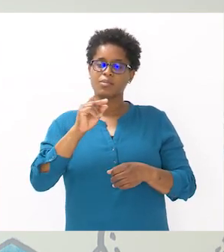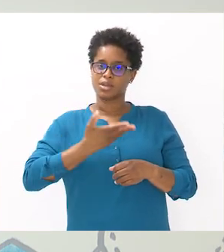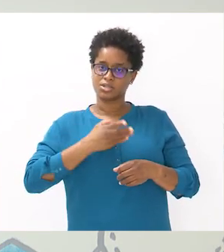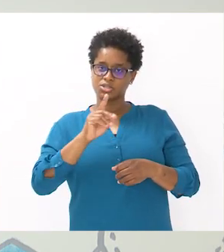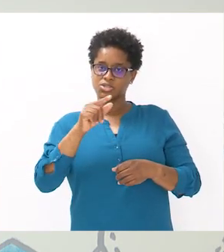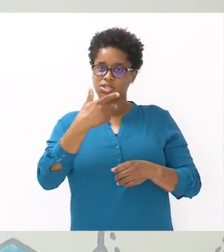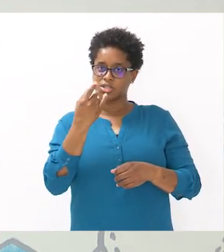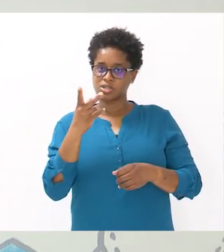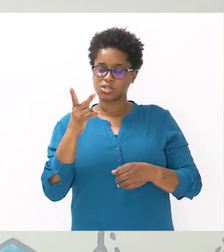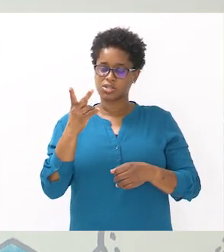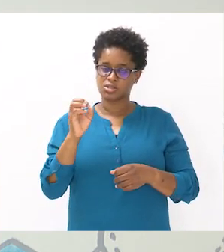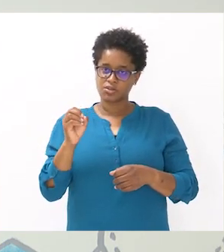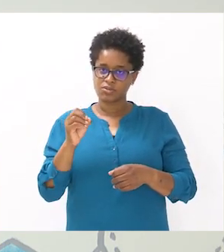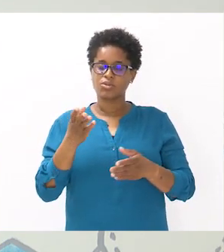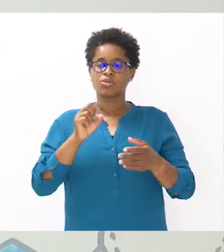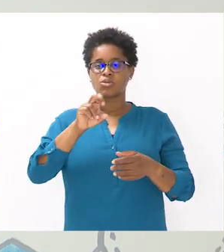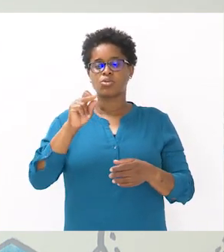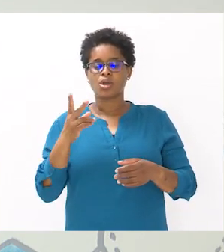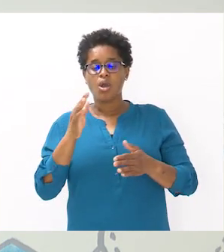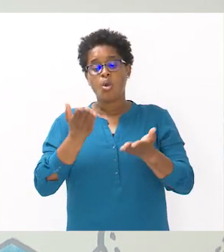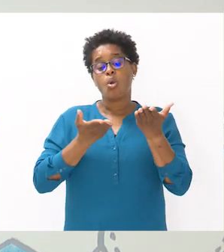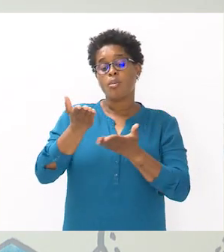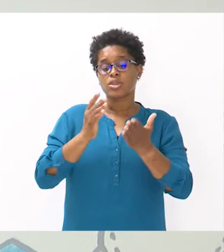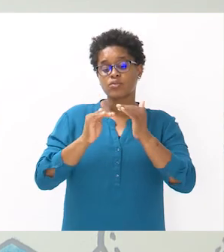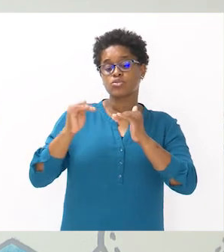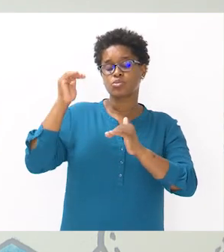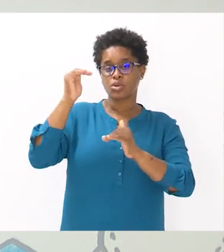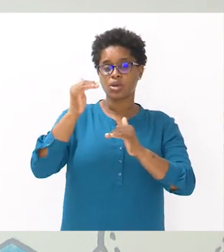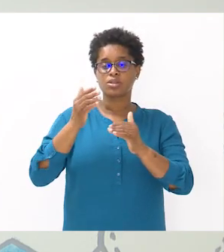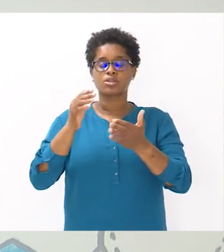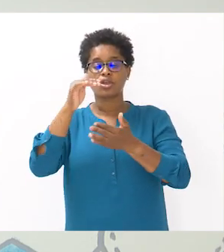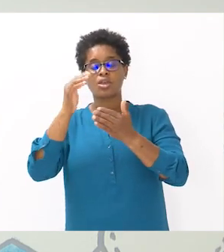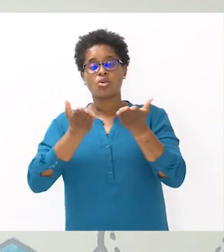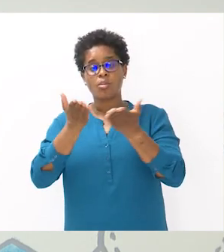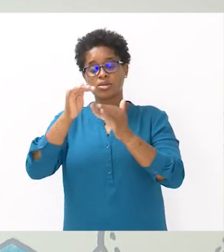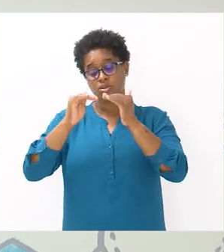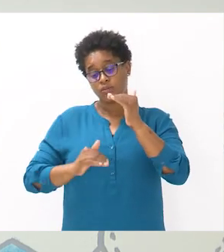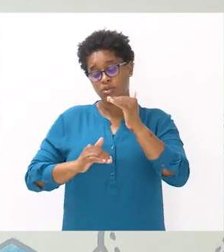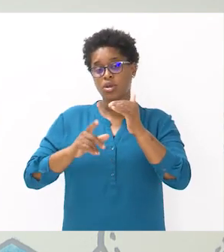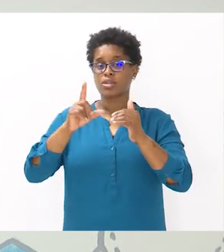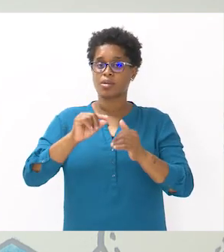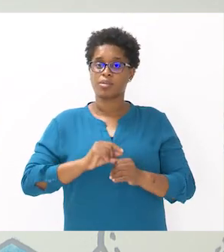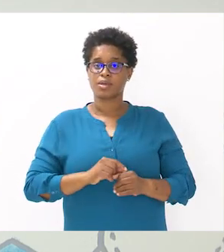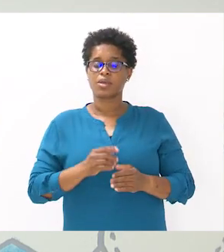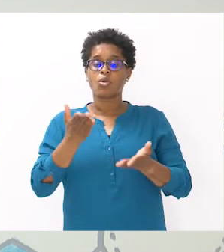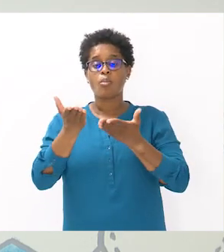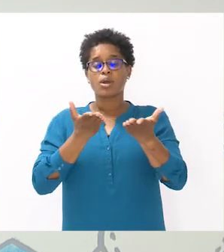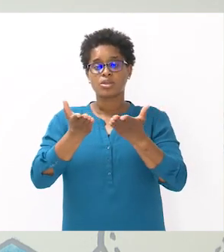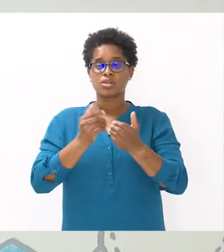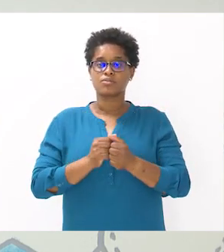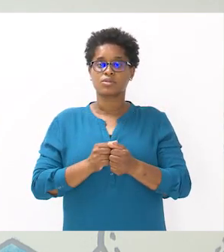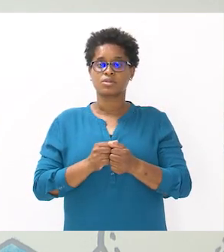grau comparativo de superioridade, de inferioridade e comparativo